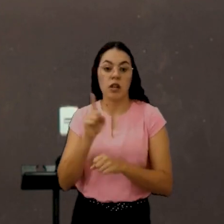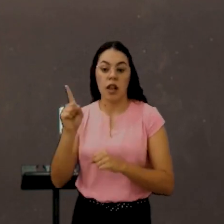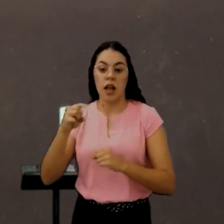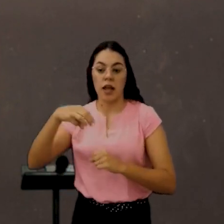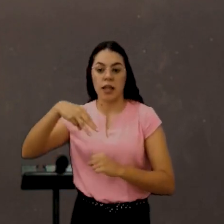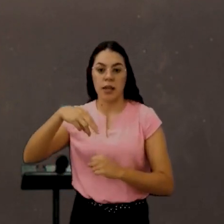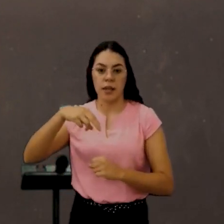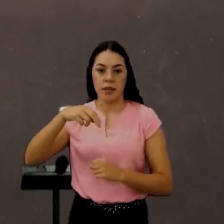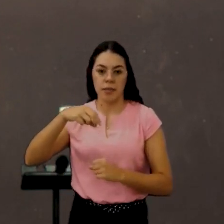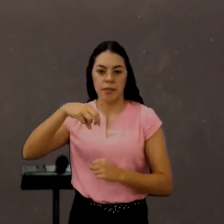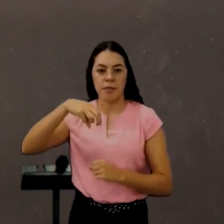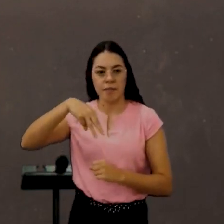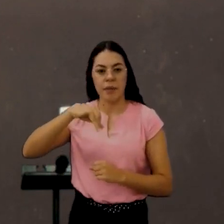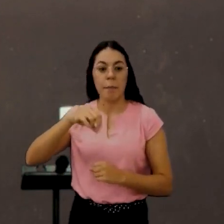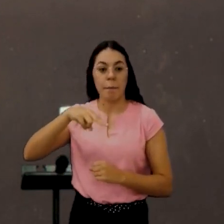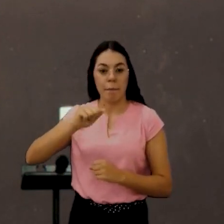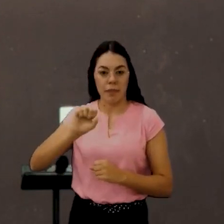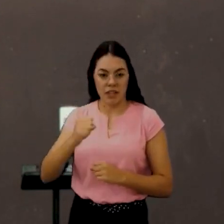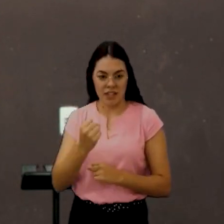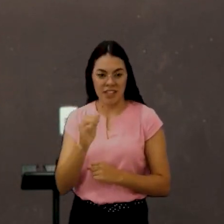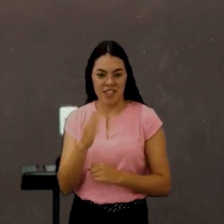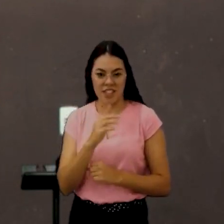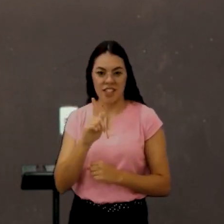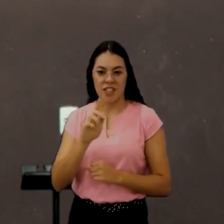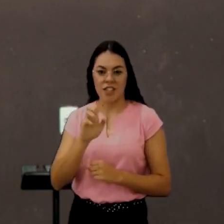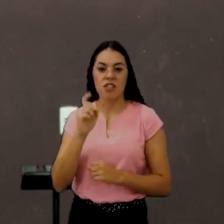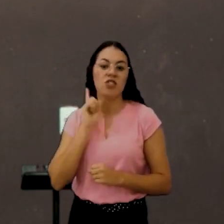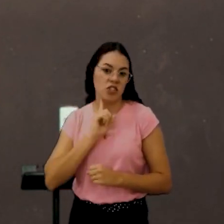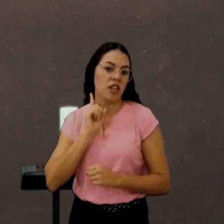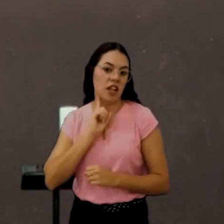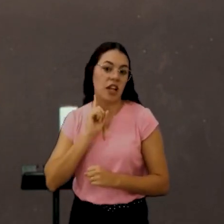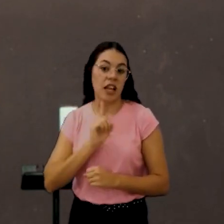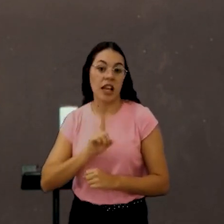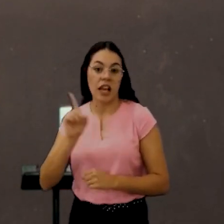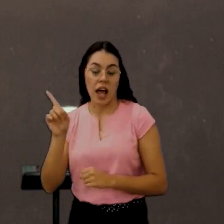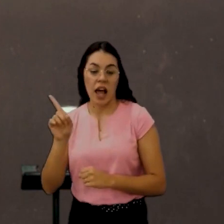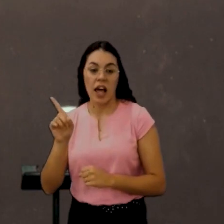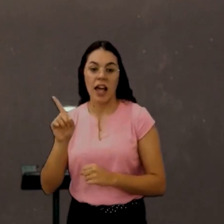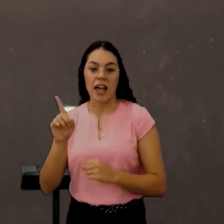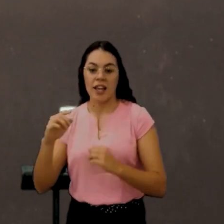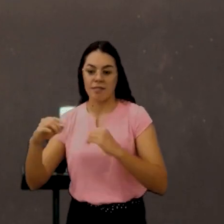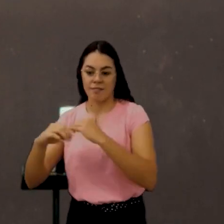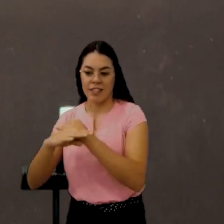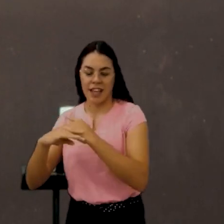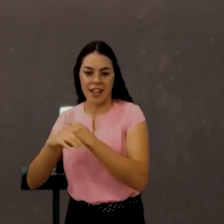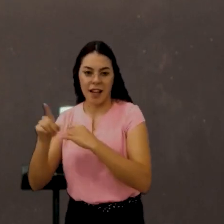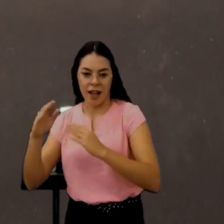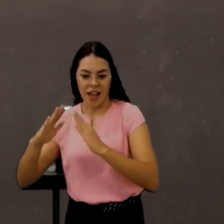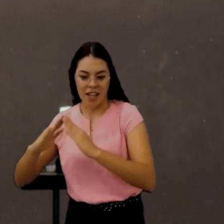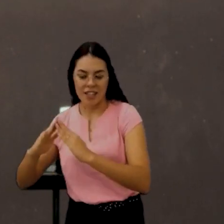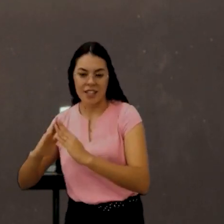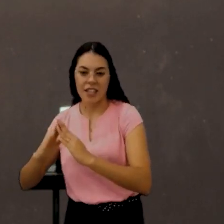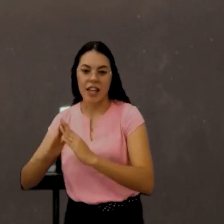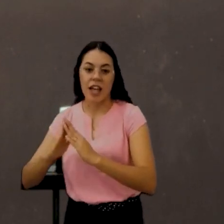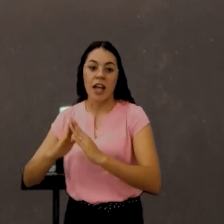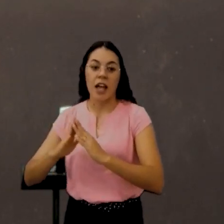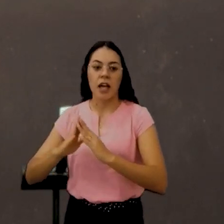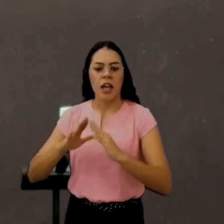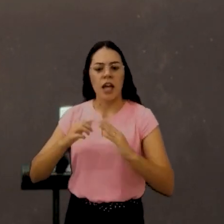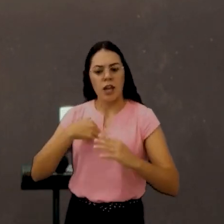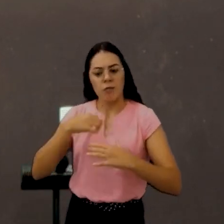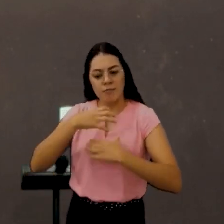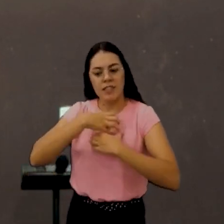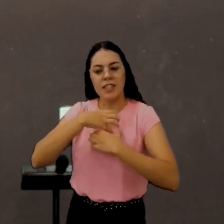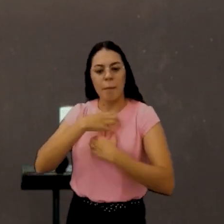Gerais, e por lá tive muito contato com o pessoal do Sudeste, e eu não quero generalizar isso, mas eu senti